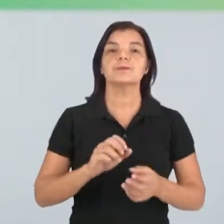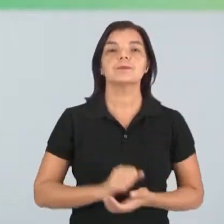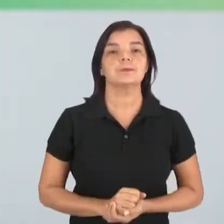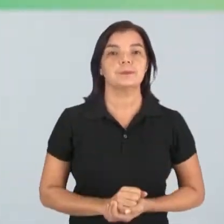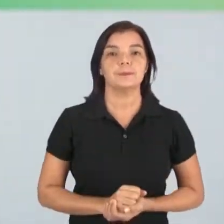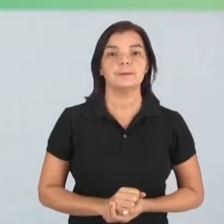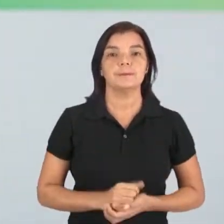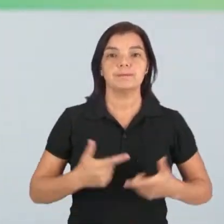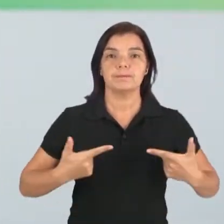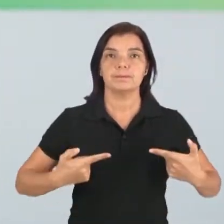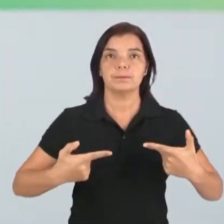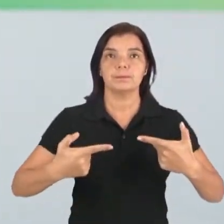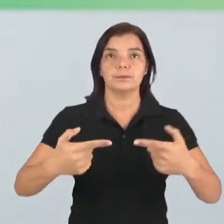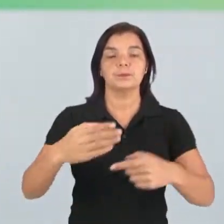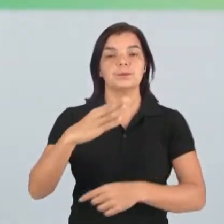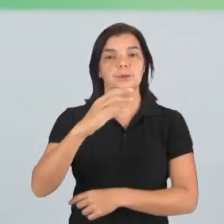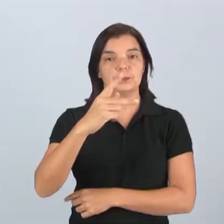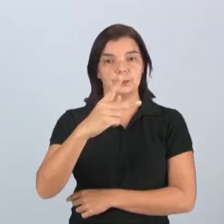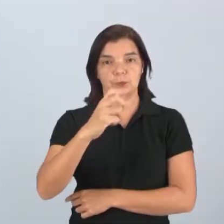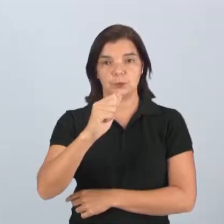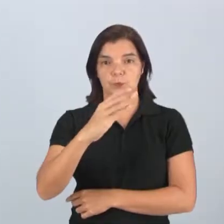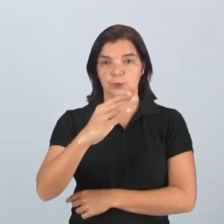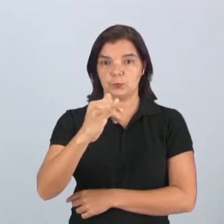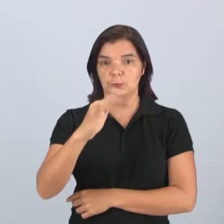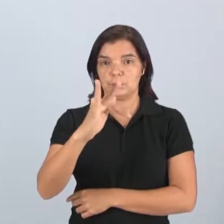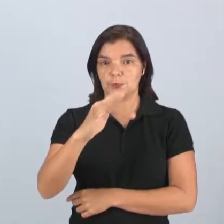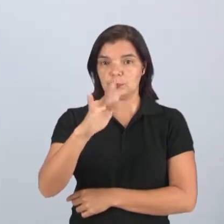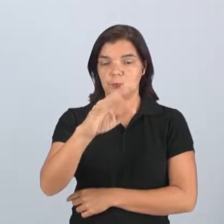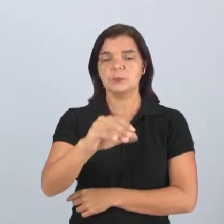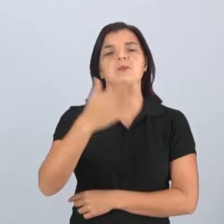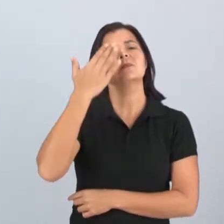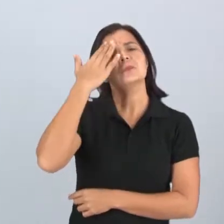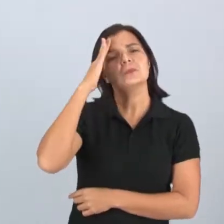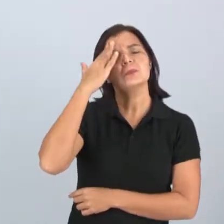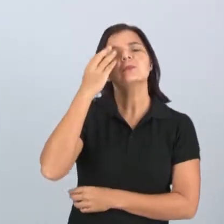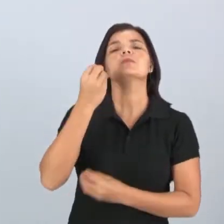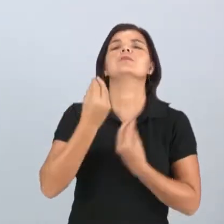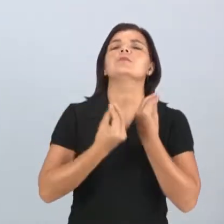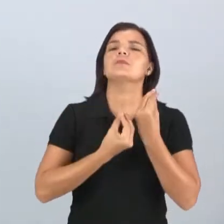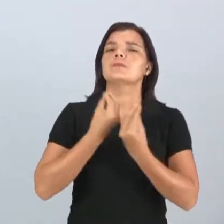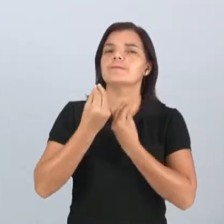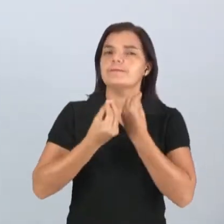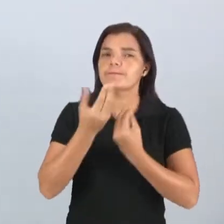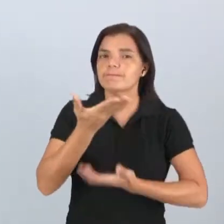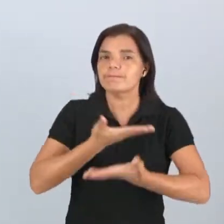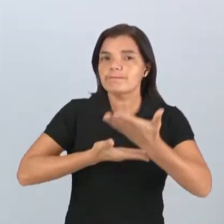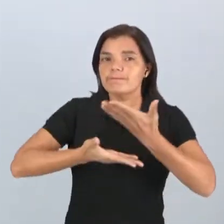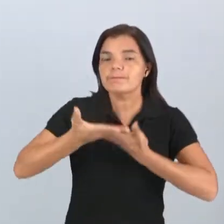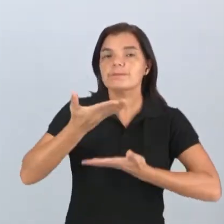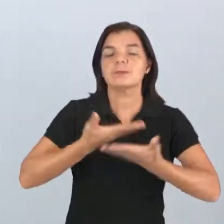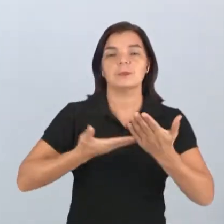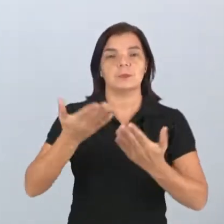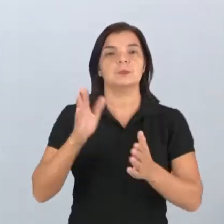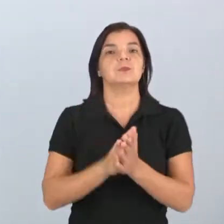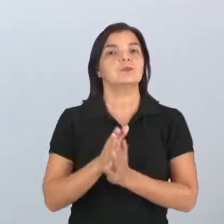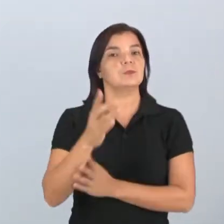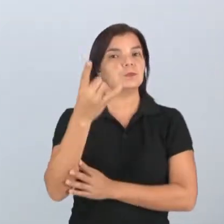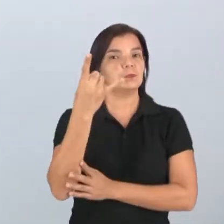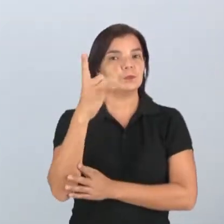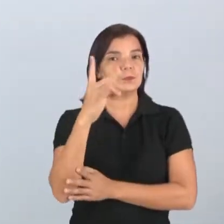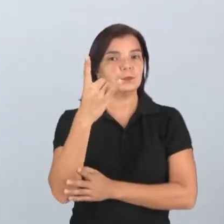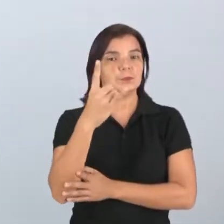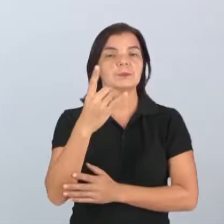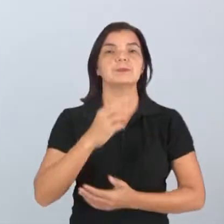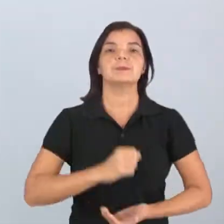inclusive, da Guerra do Pacífico agora, que é super importante para a gente entender algumas questõezinhas que envolvem os nossos irmãos, aqui os nossos